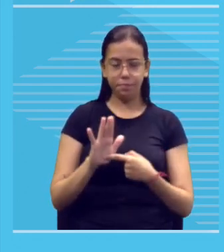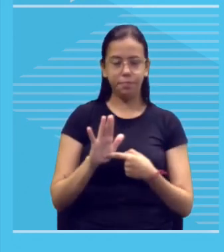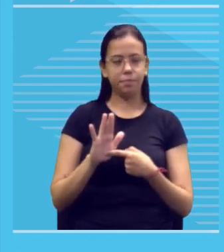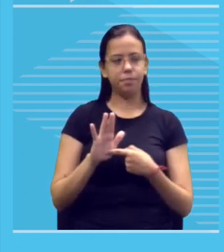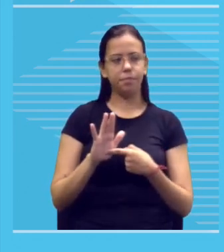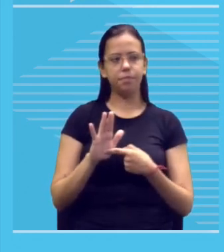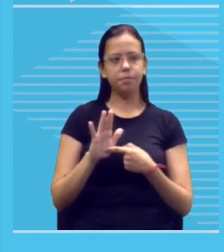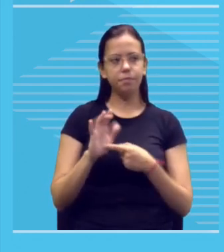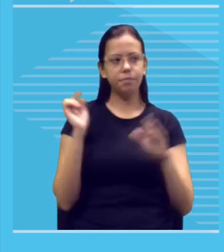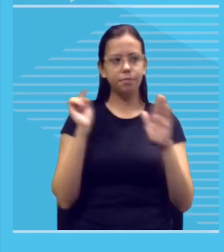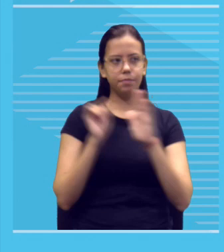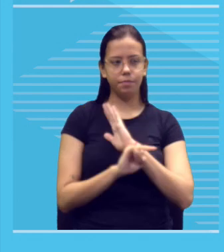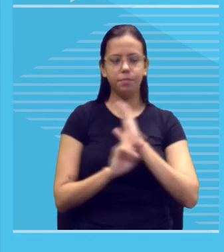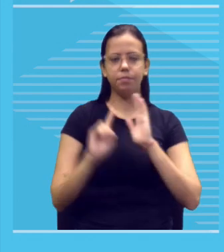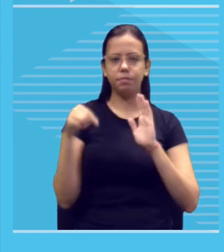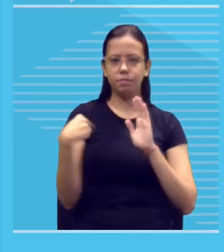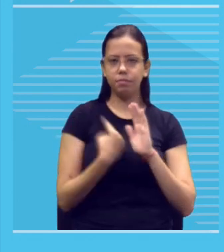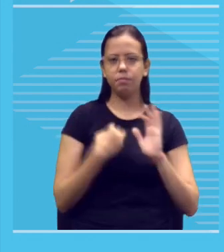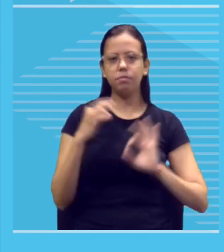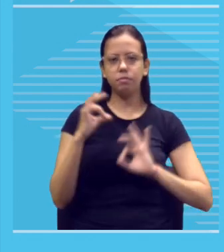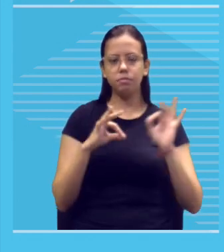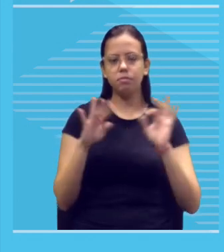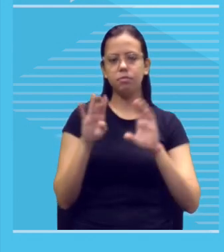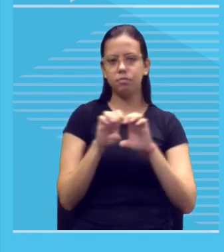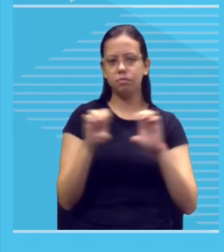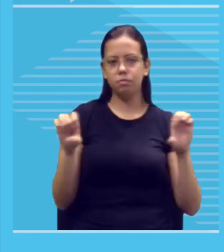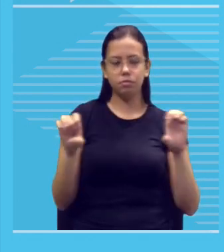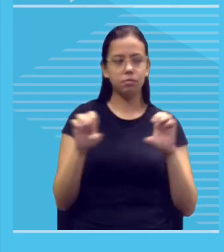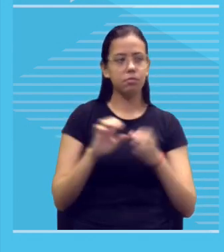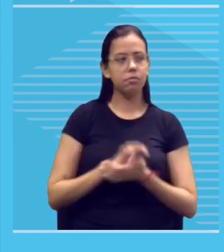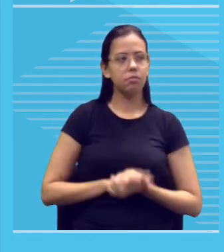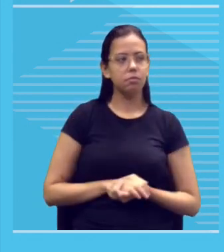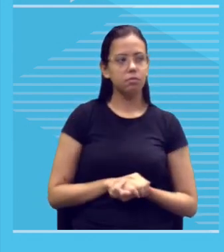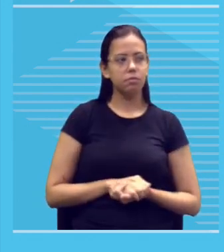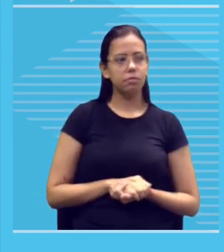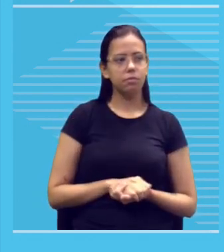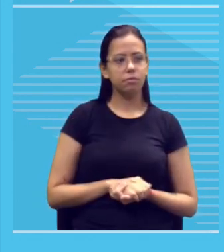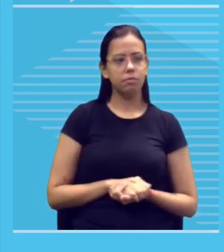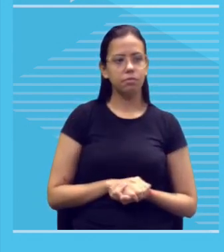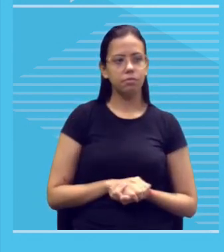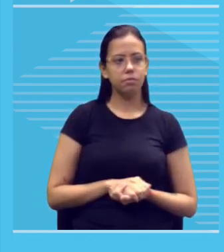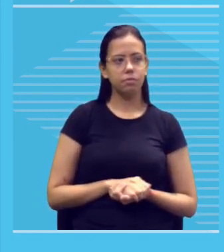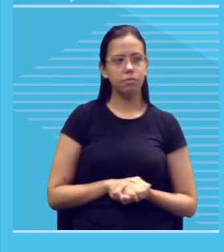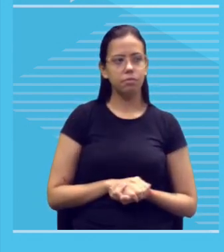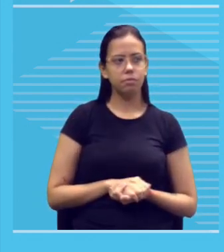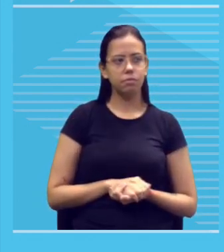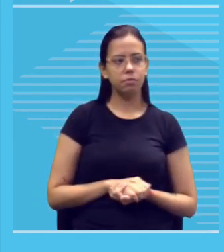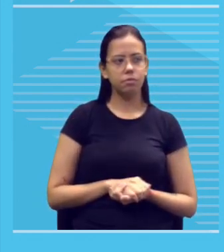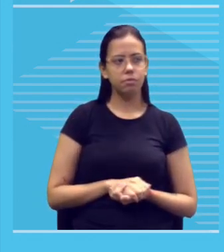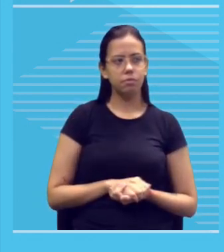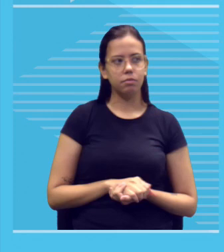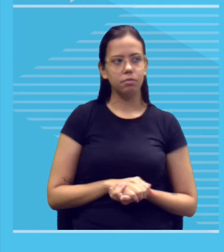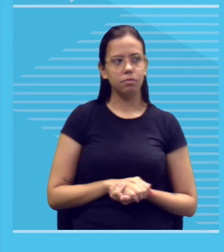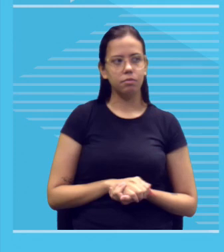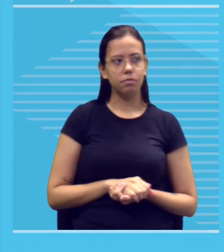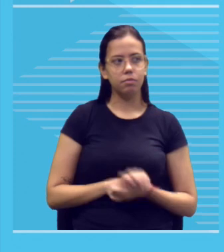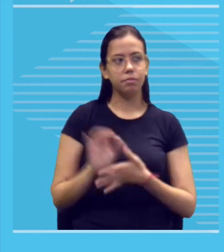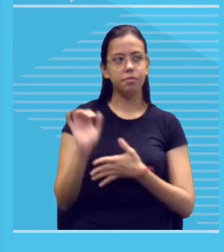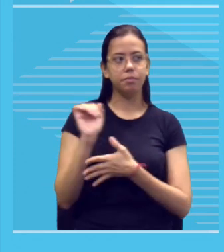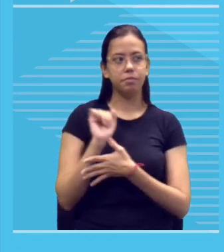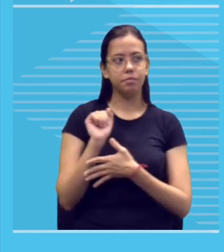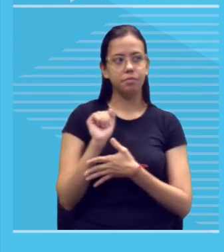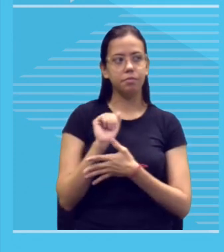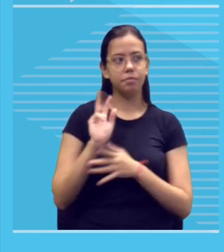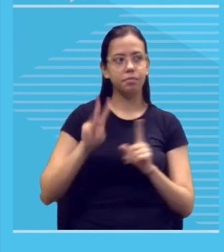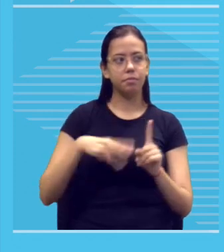e a gente vai montar uma expressão para essa situação por exemplo vamos lá O